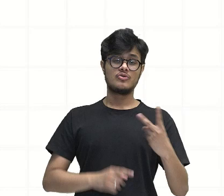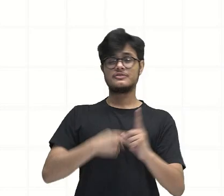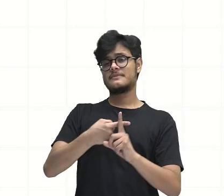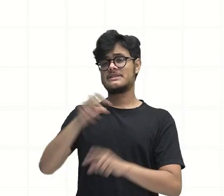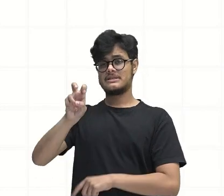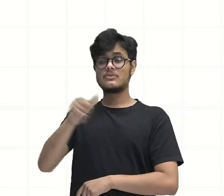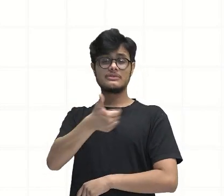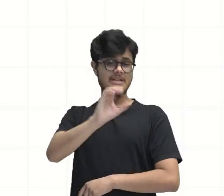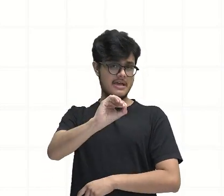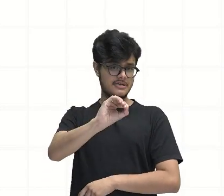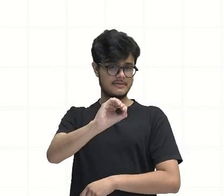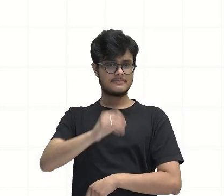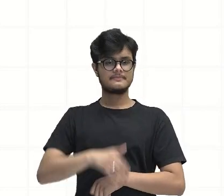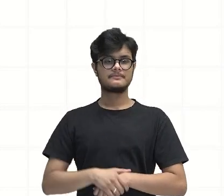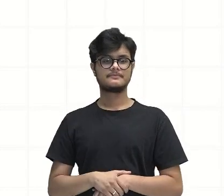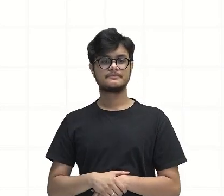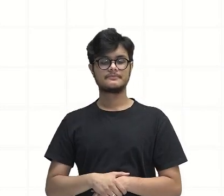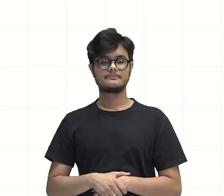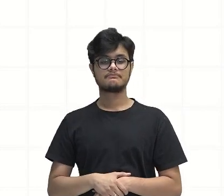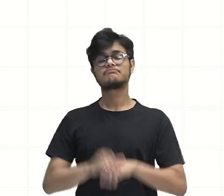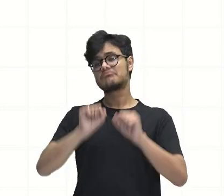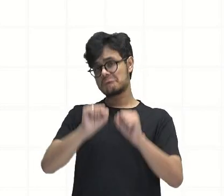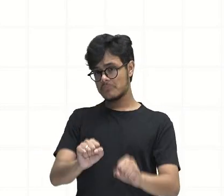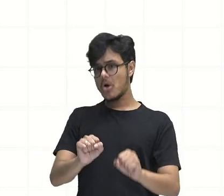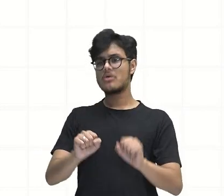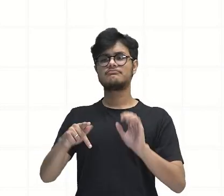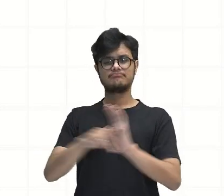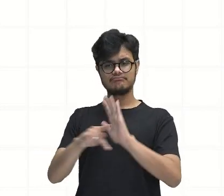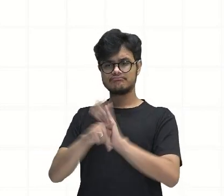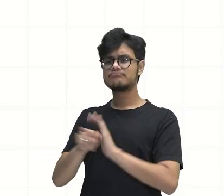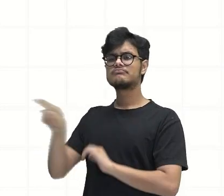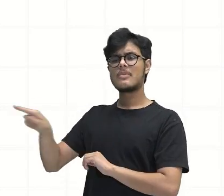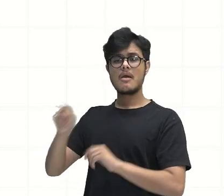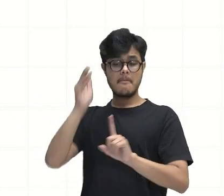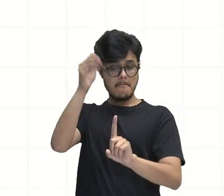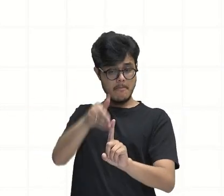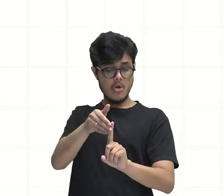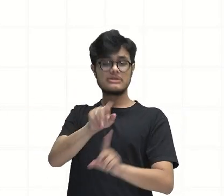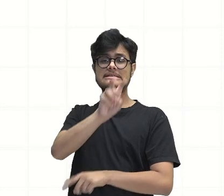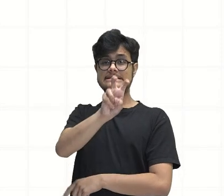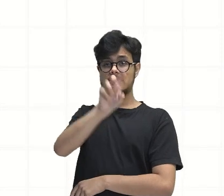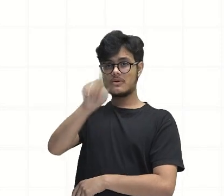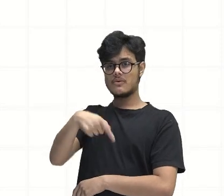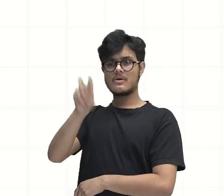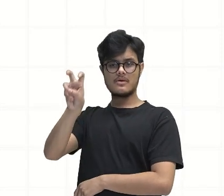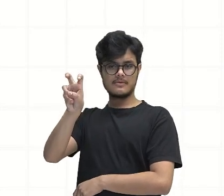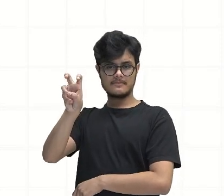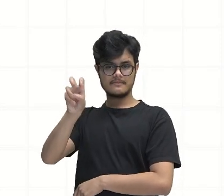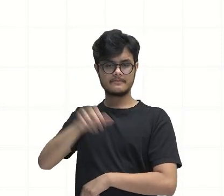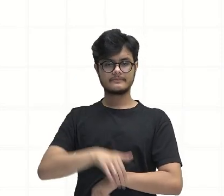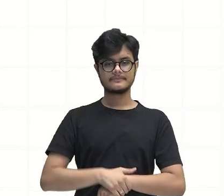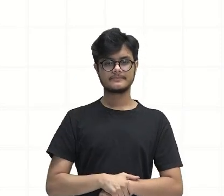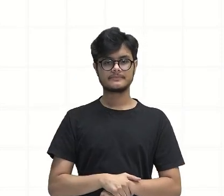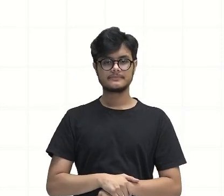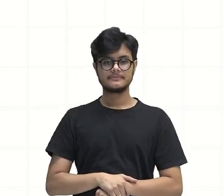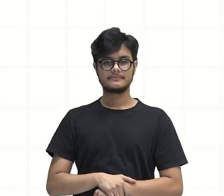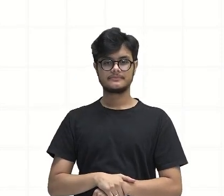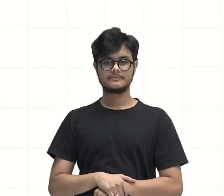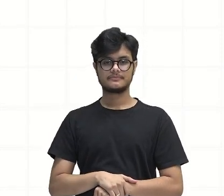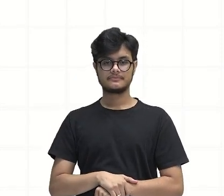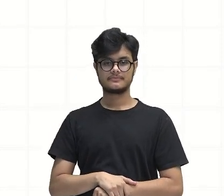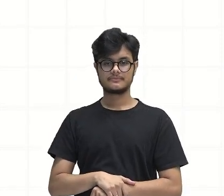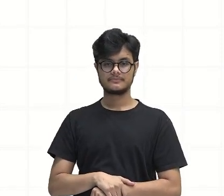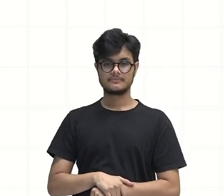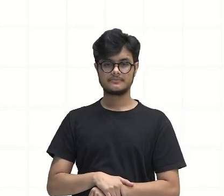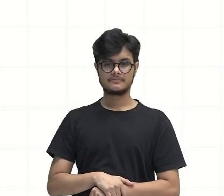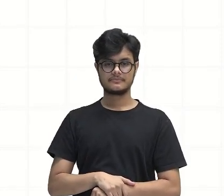seja, eu posso também expressar essa coordenada do ponto médio como sendo menos 4, né?